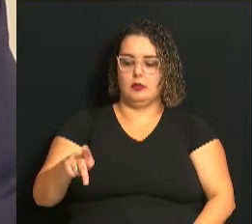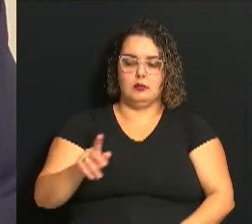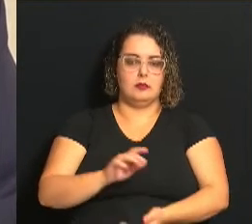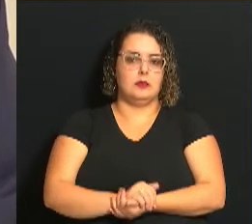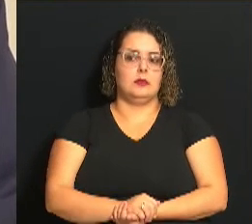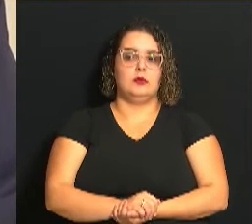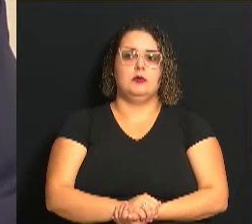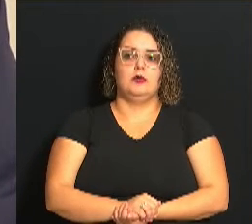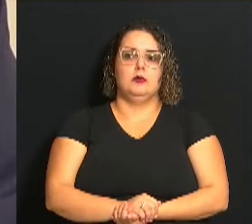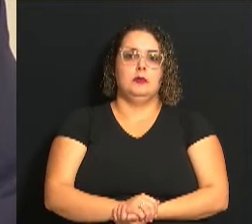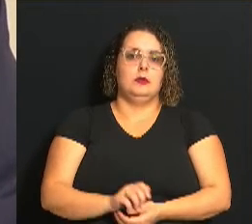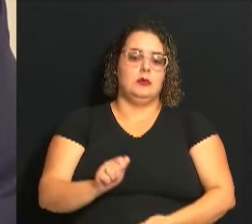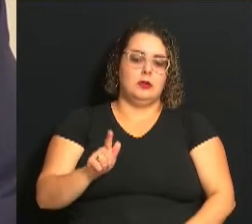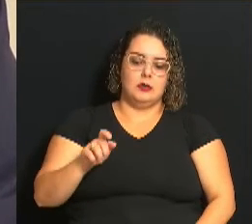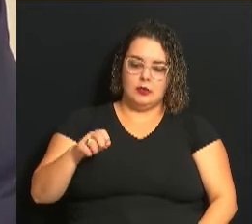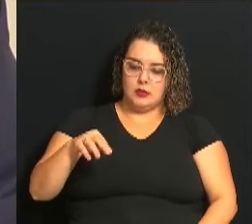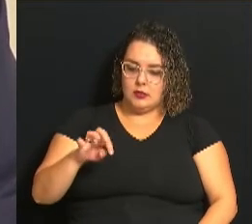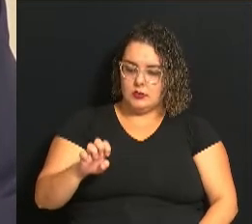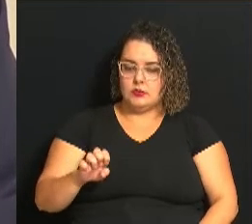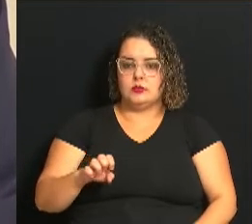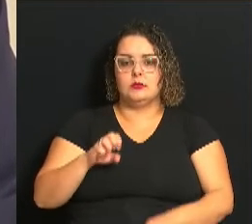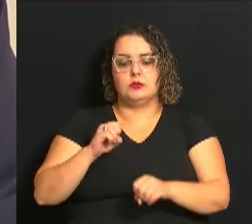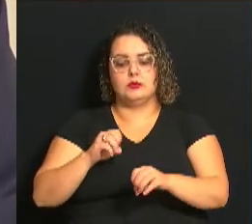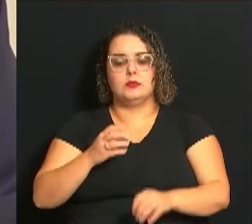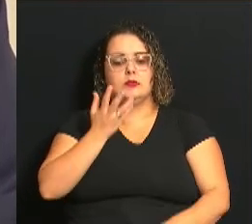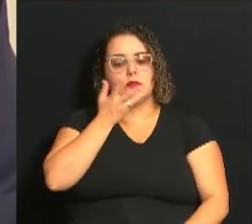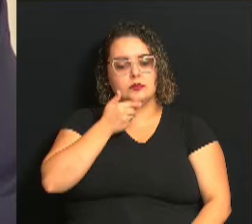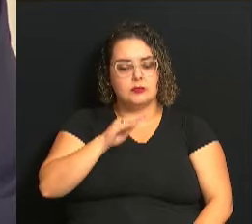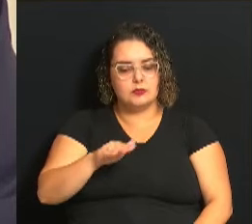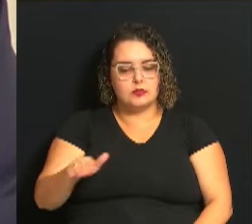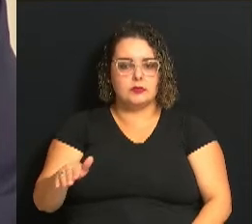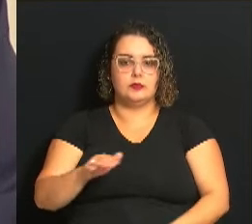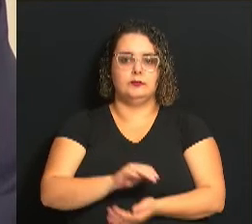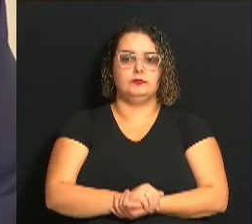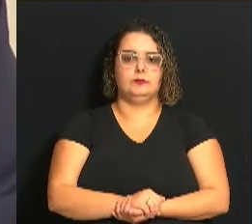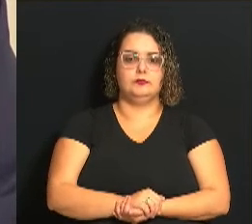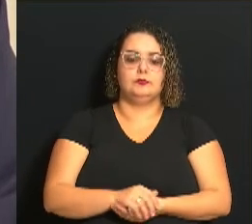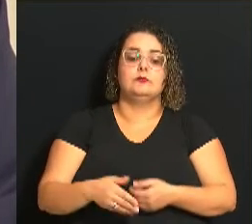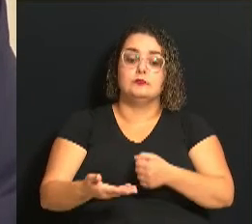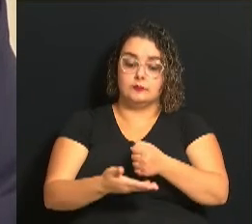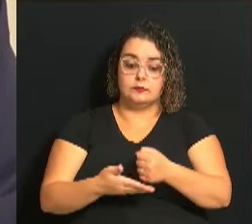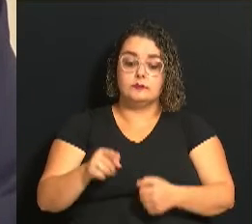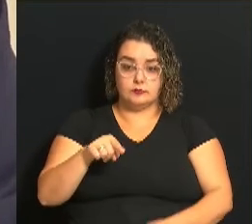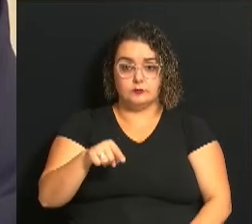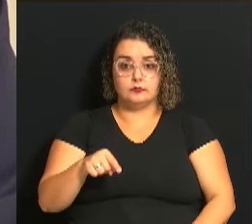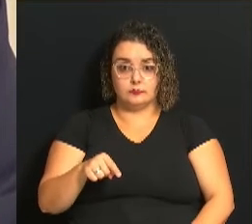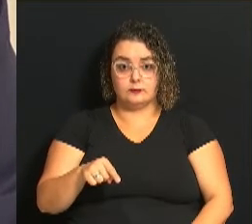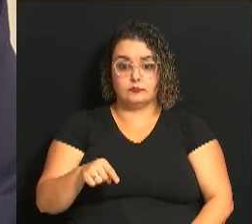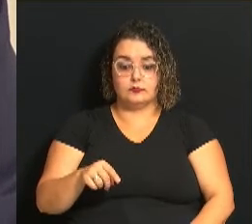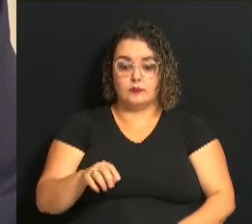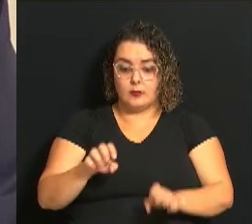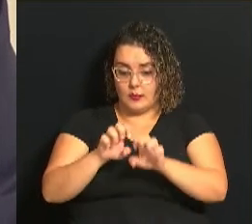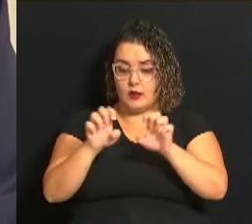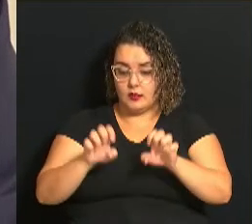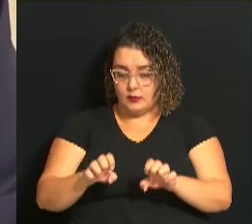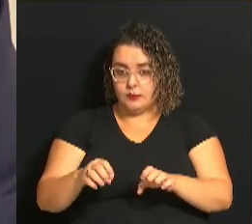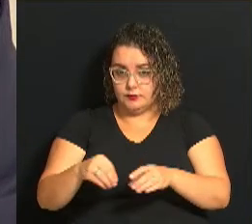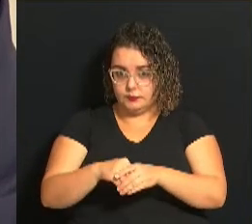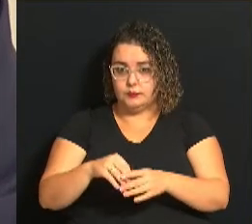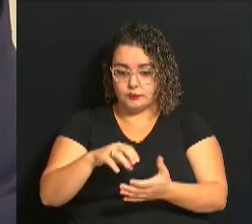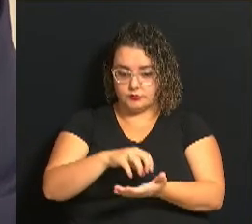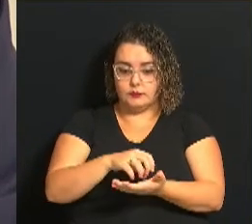educação infantil, né, escolas de educação infantil. Então, basicamente, esse é o desenho que nós temos nas nossas unidades.